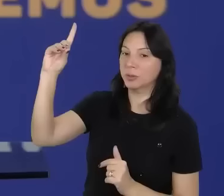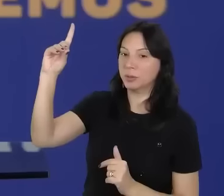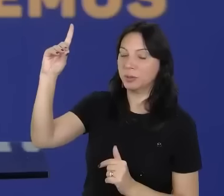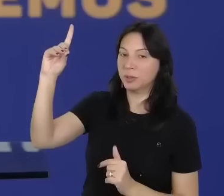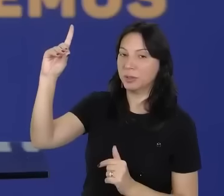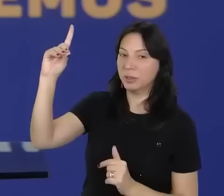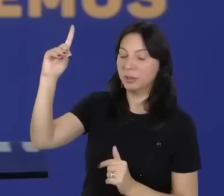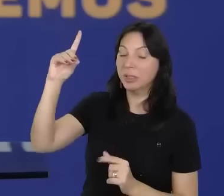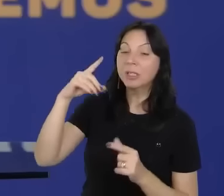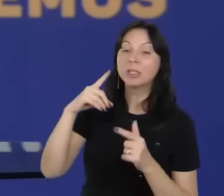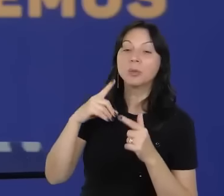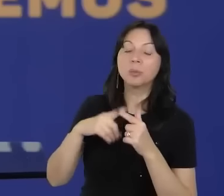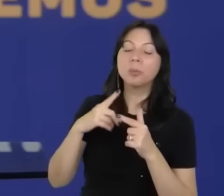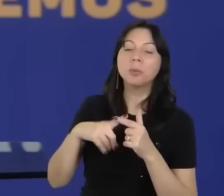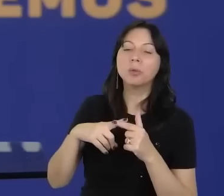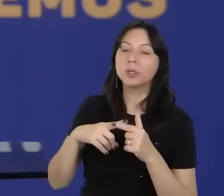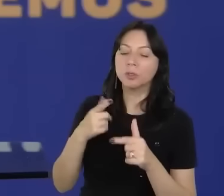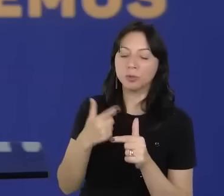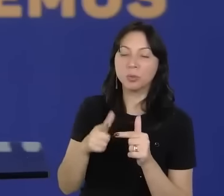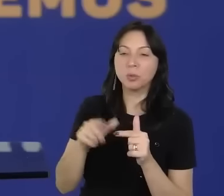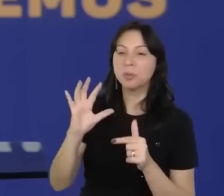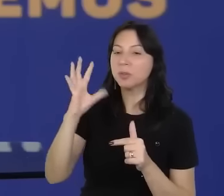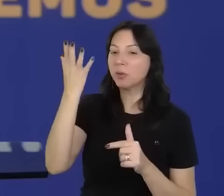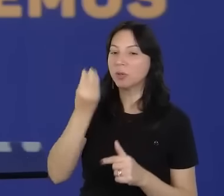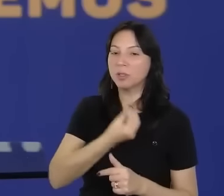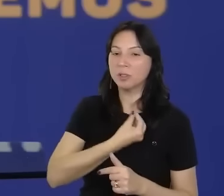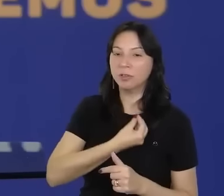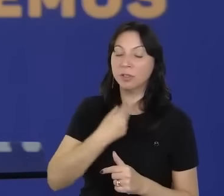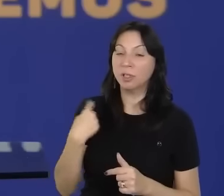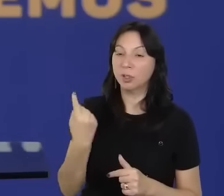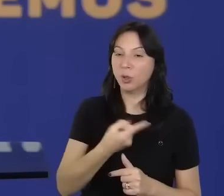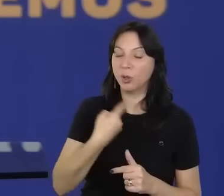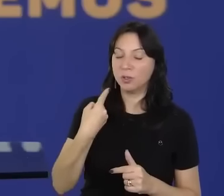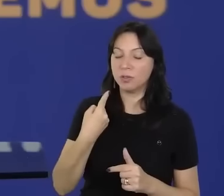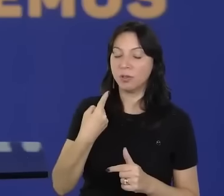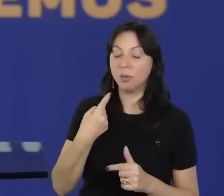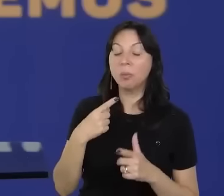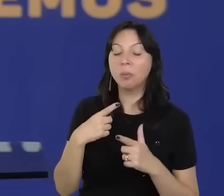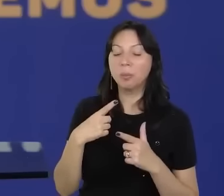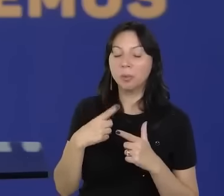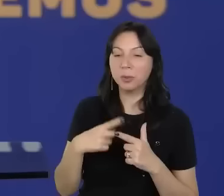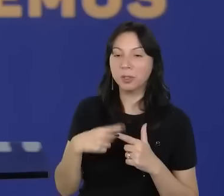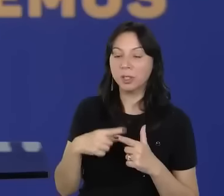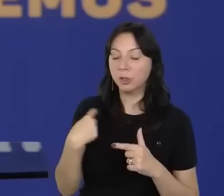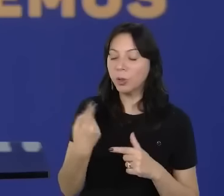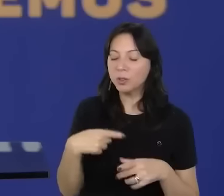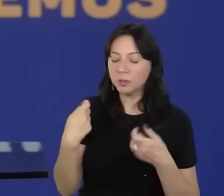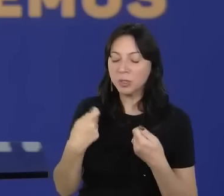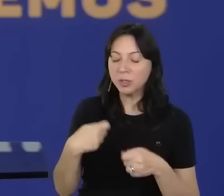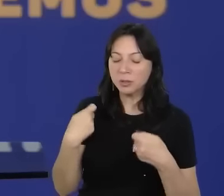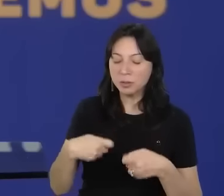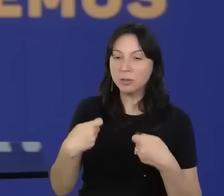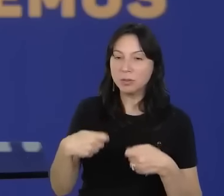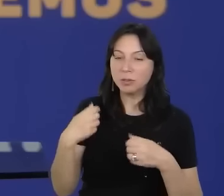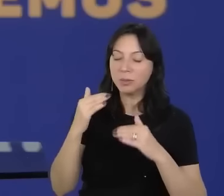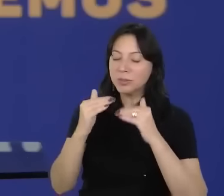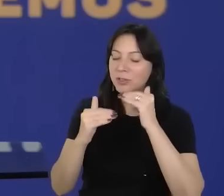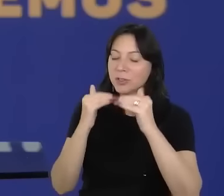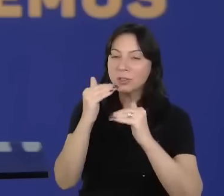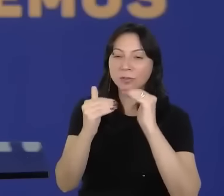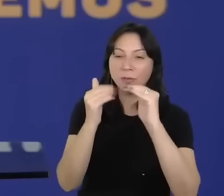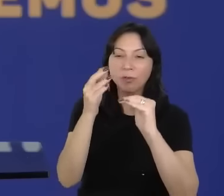permite tempestade na nossa vida para nós avançarmos um pouco mais num nível mais alto de experiência